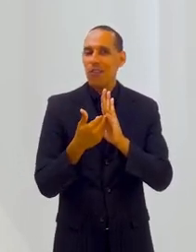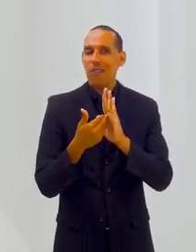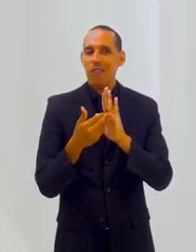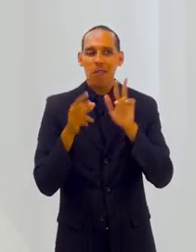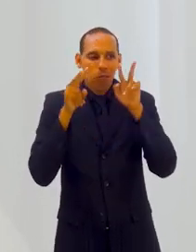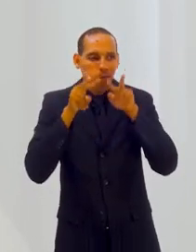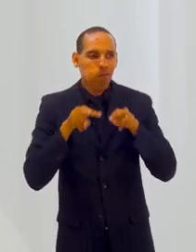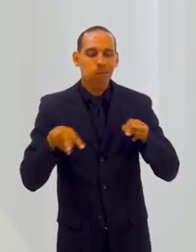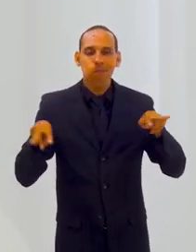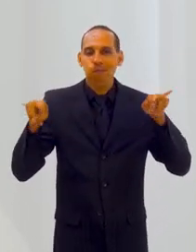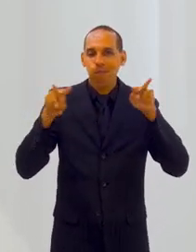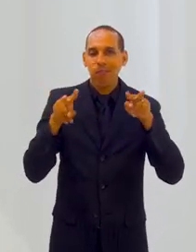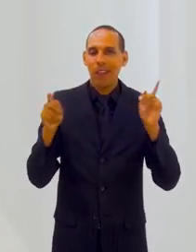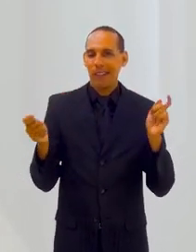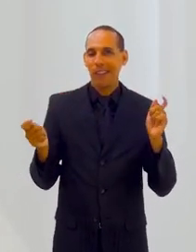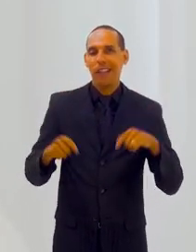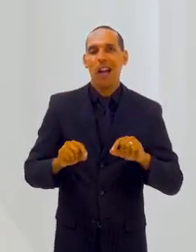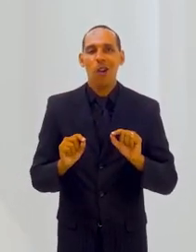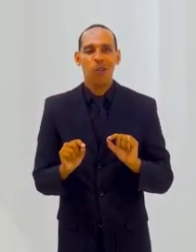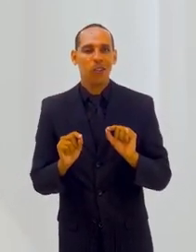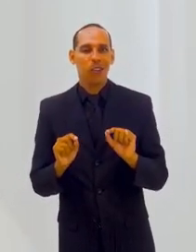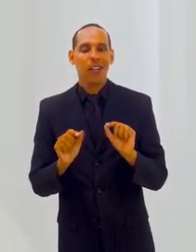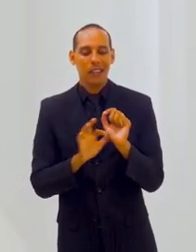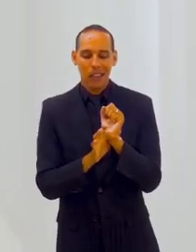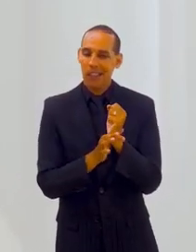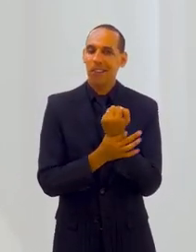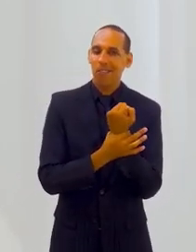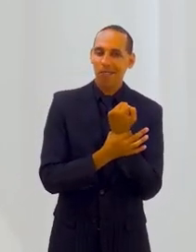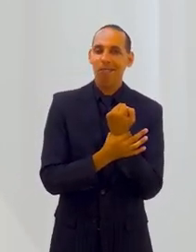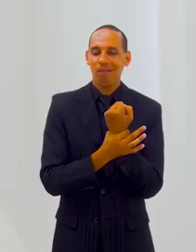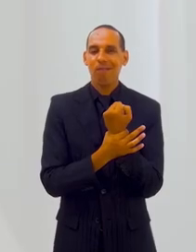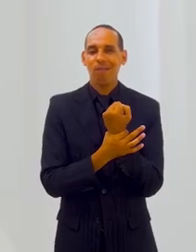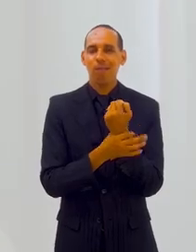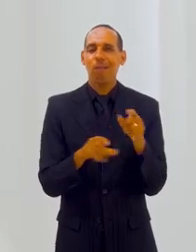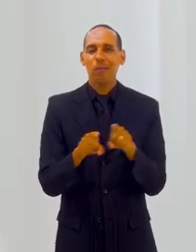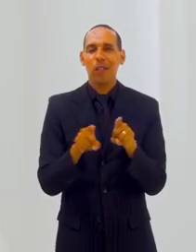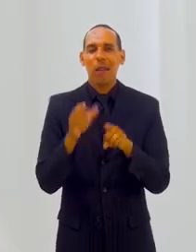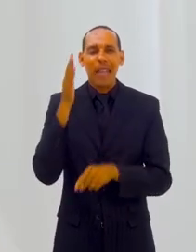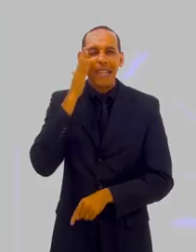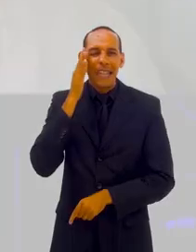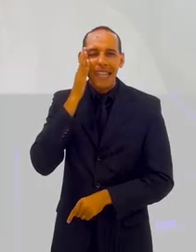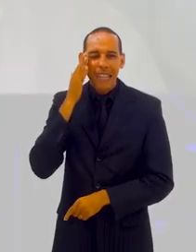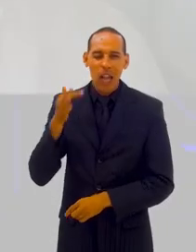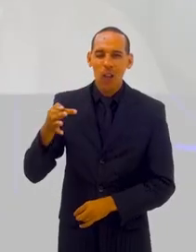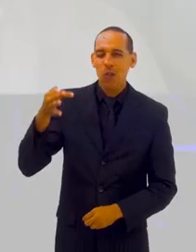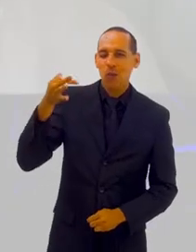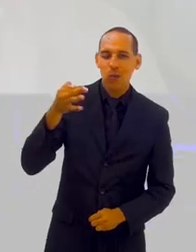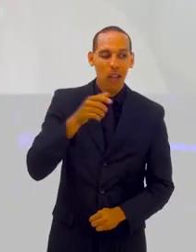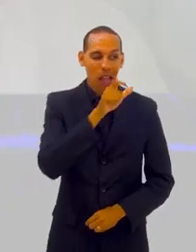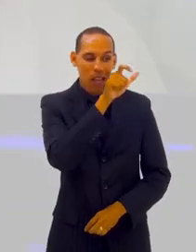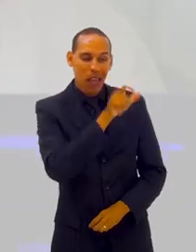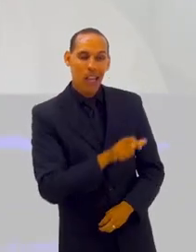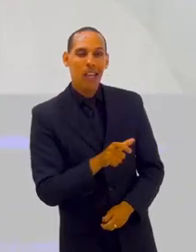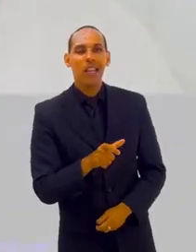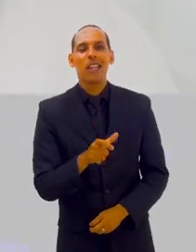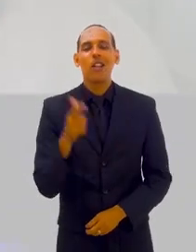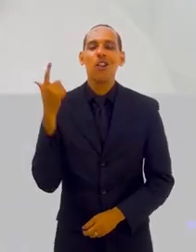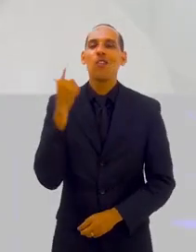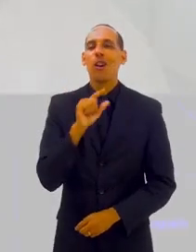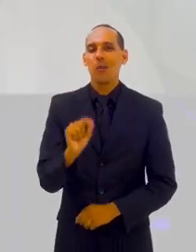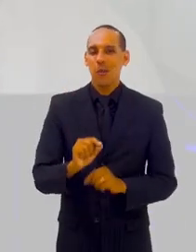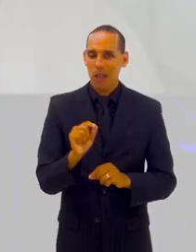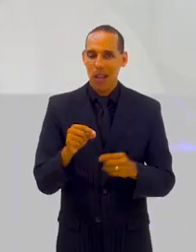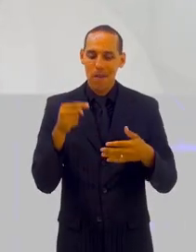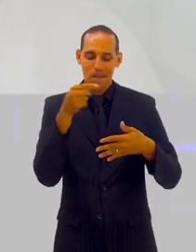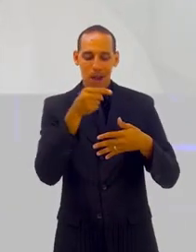lhe garanta uma certa segurança e previsibilidade para que ele possa melhorar